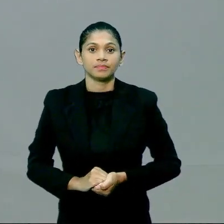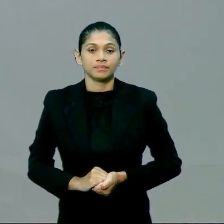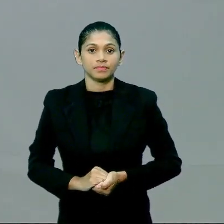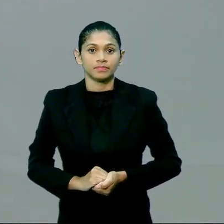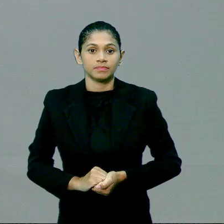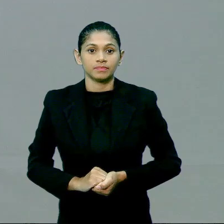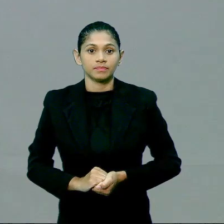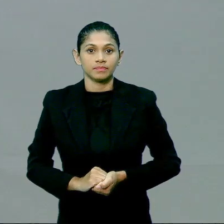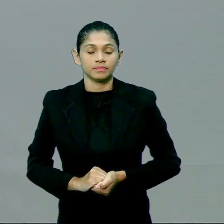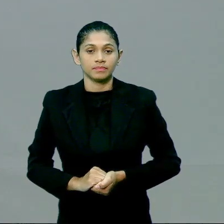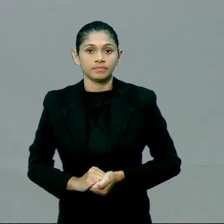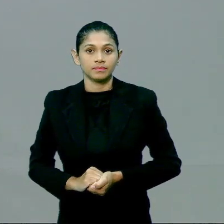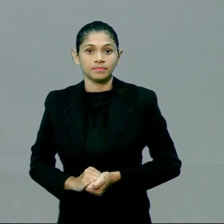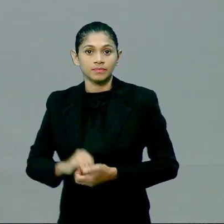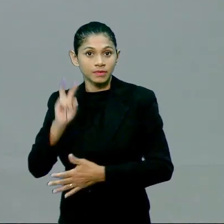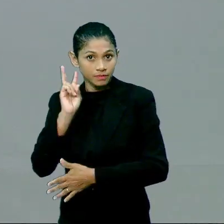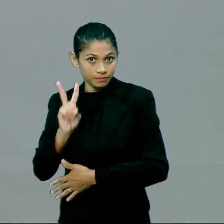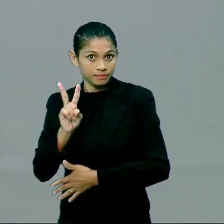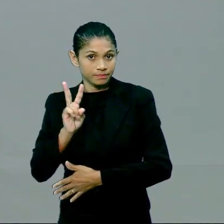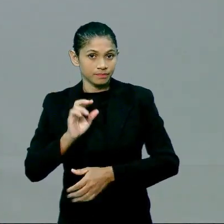declamação do vídeo. Vamos olhá-lo?